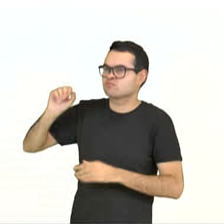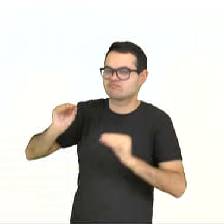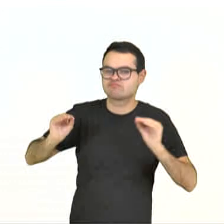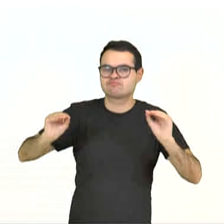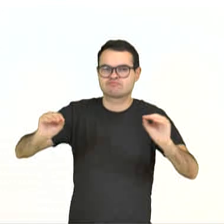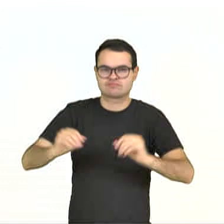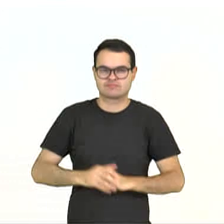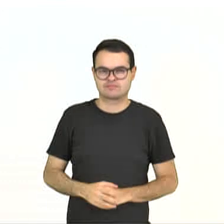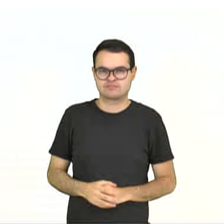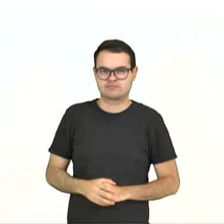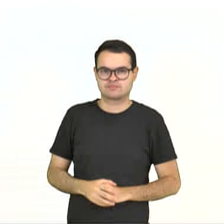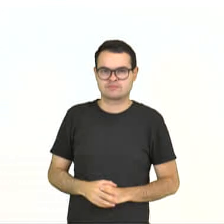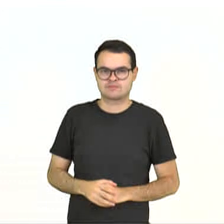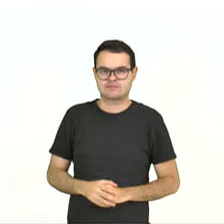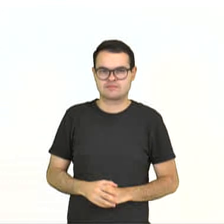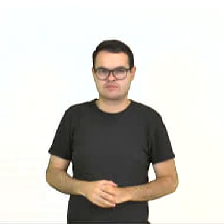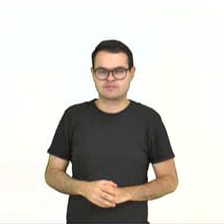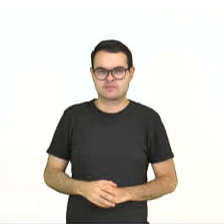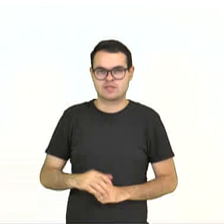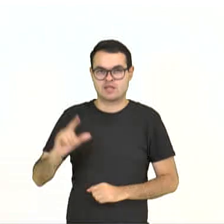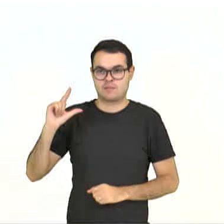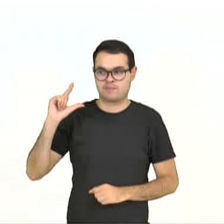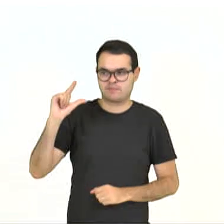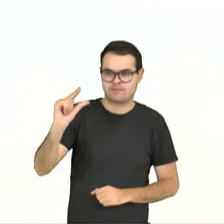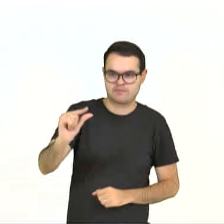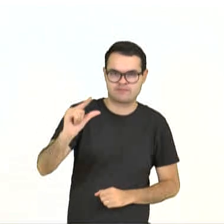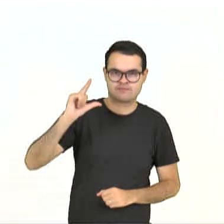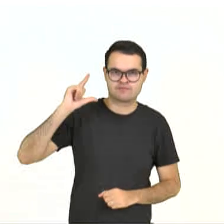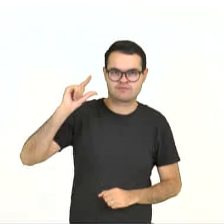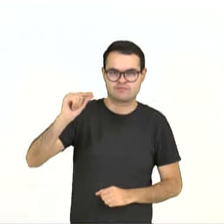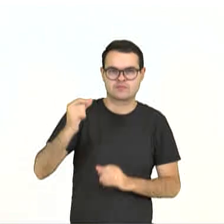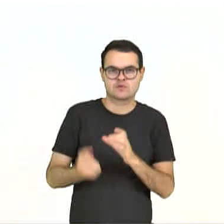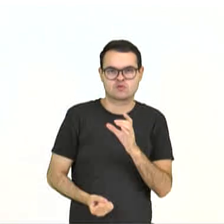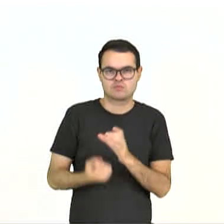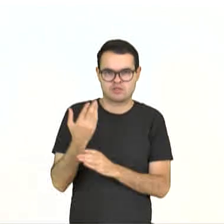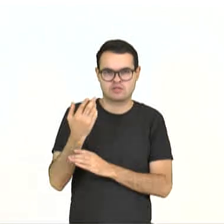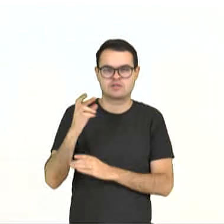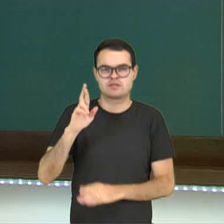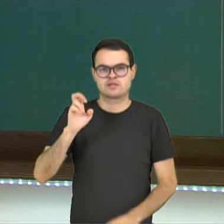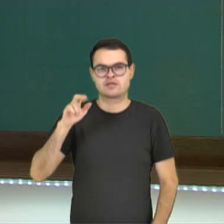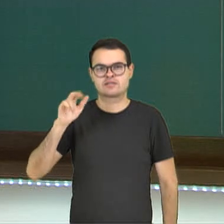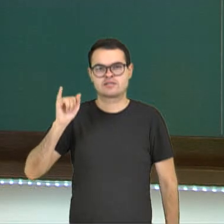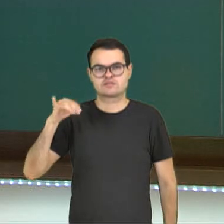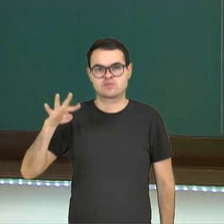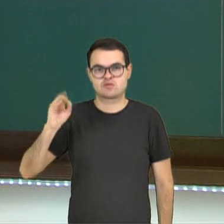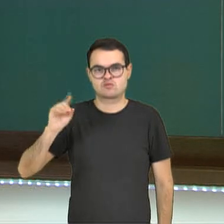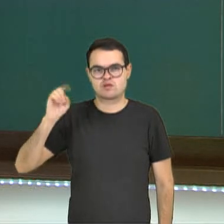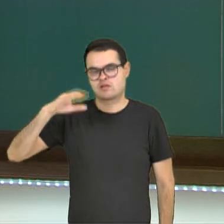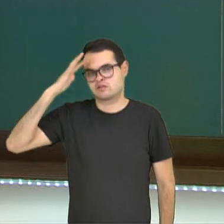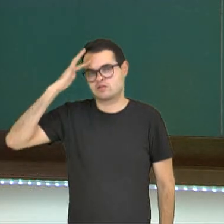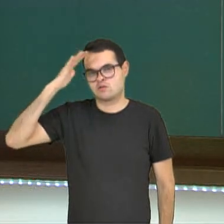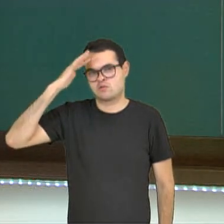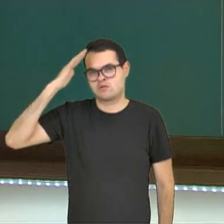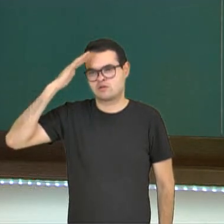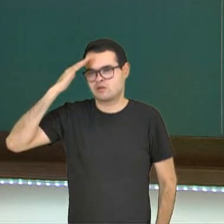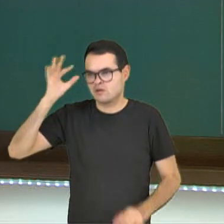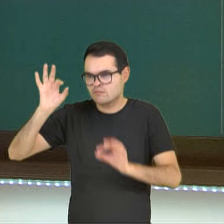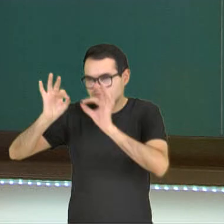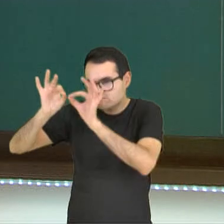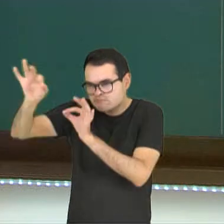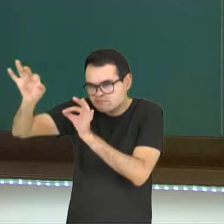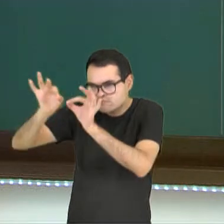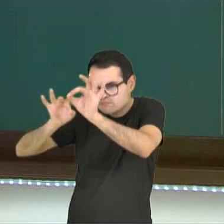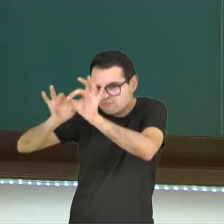A perspectiva surge no Renascimento, a perspectiva de Brunelleschi, né, ele descobre as teorias